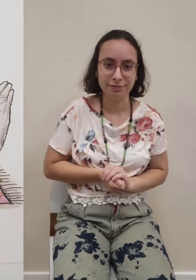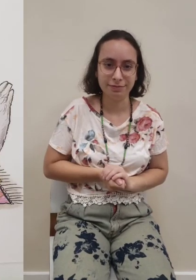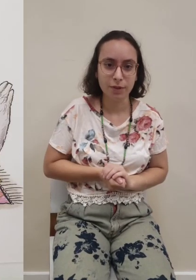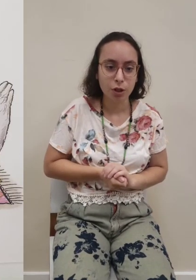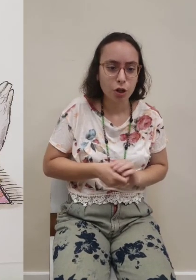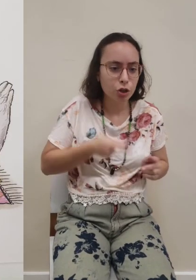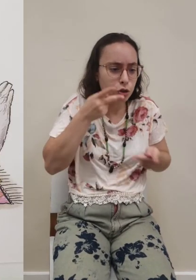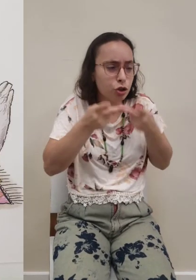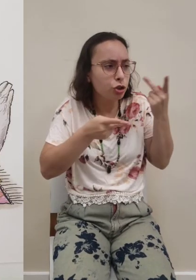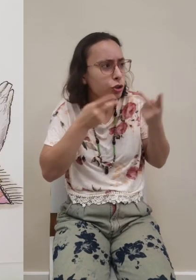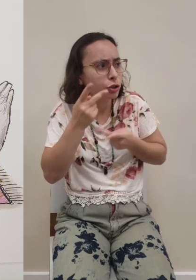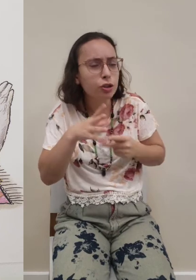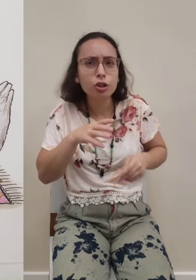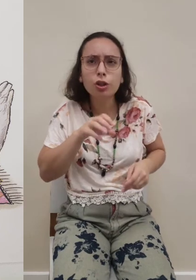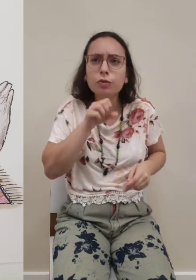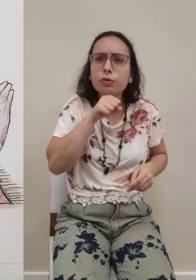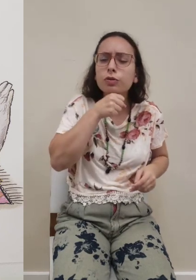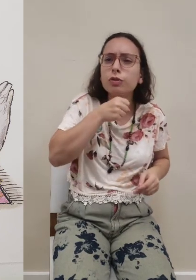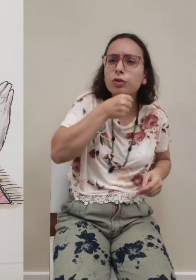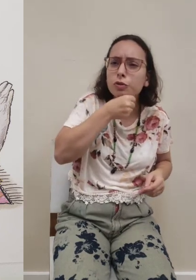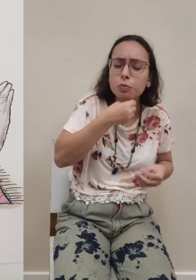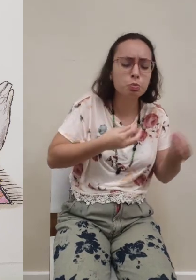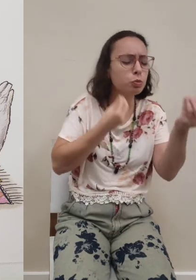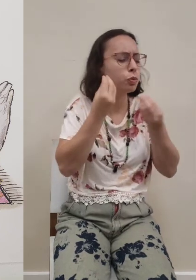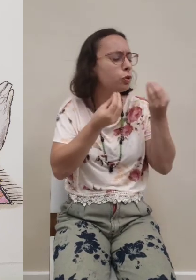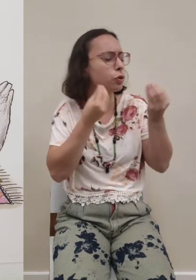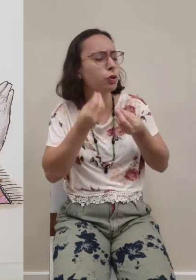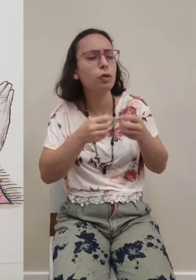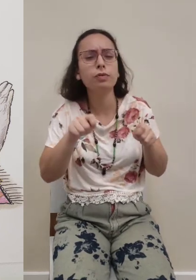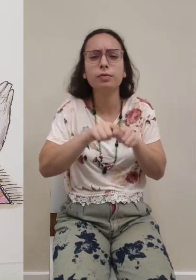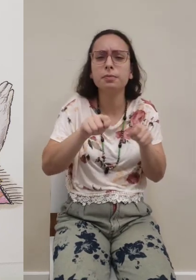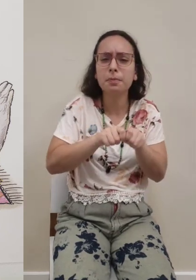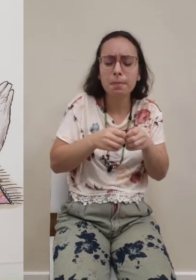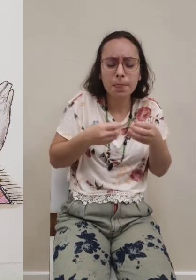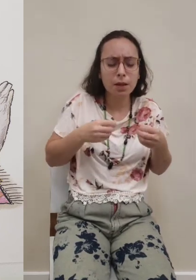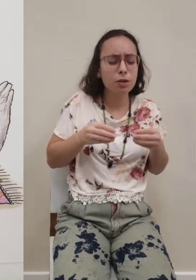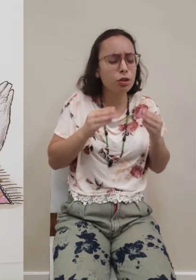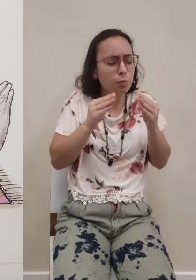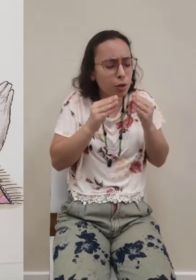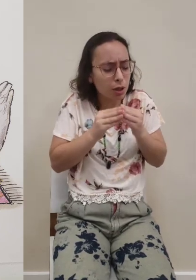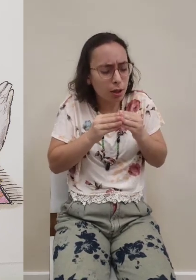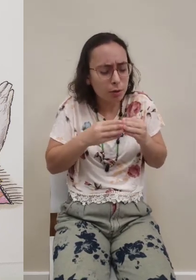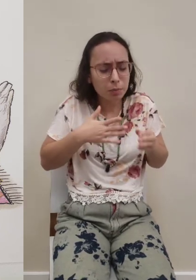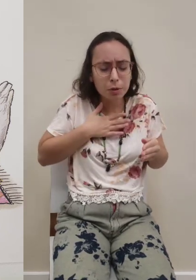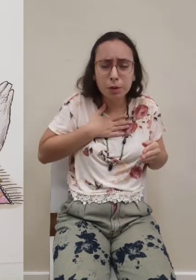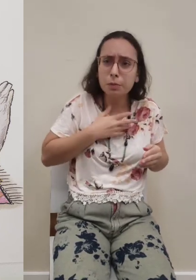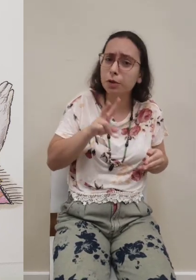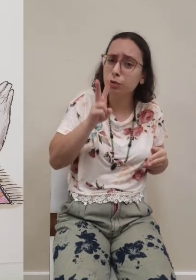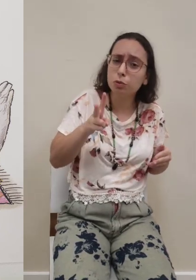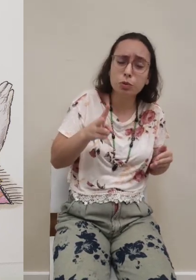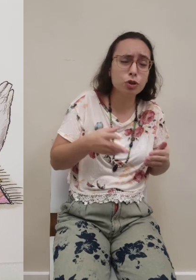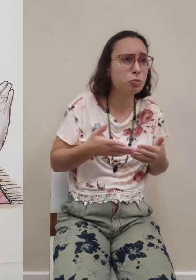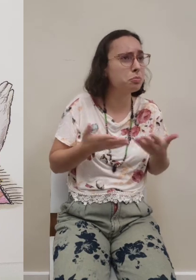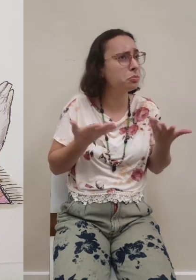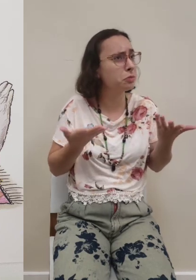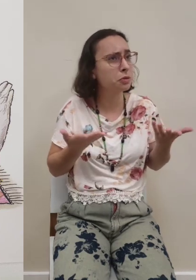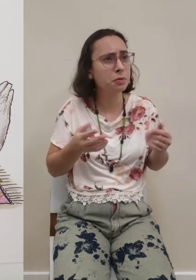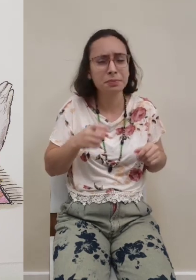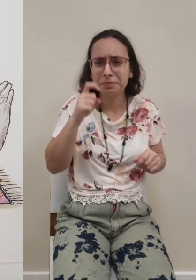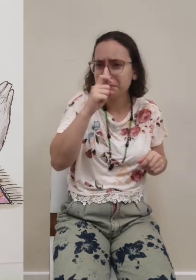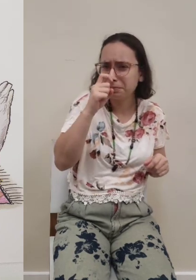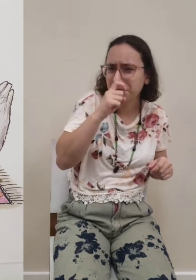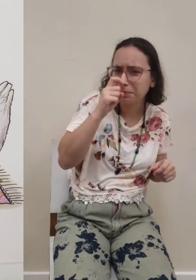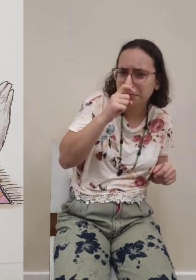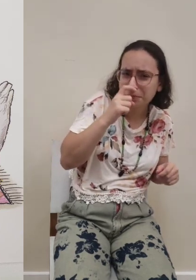Disse a velhinha, o que é que eu faço? Se é pequena para mim, para duas não vai dar. Meu nariz está